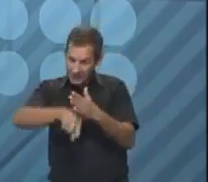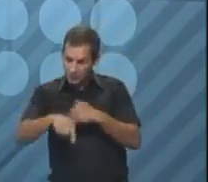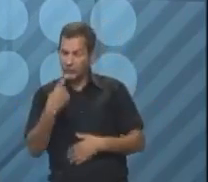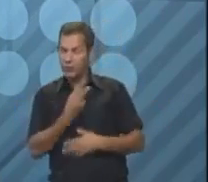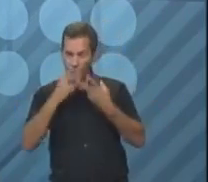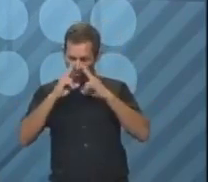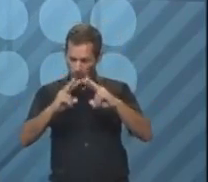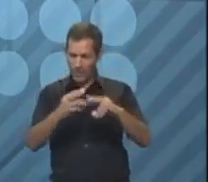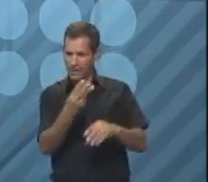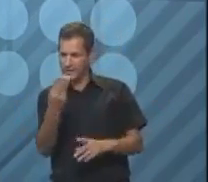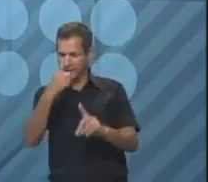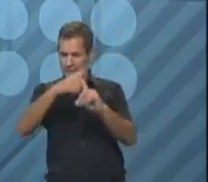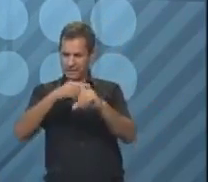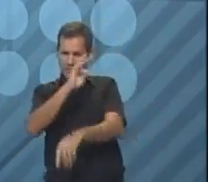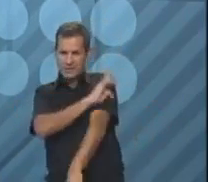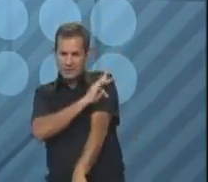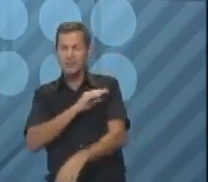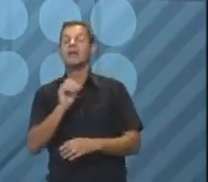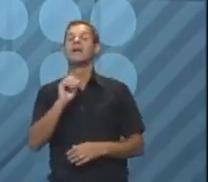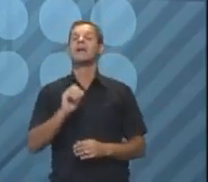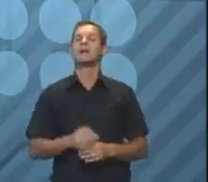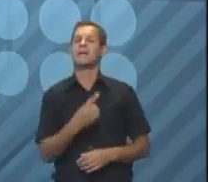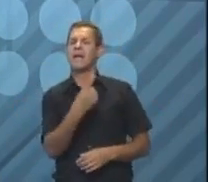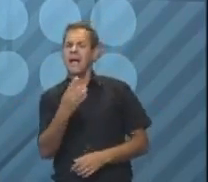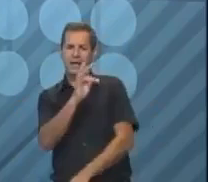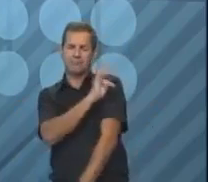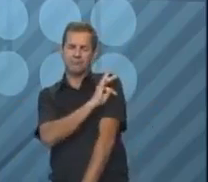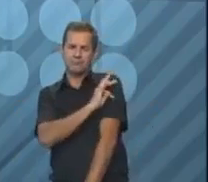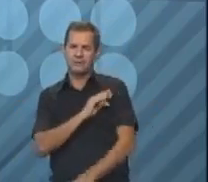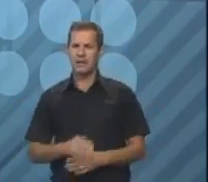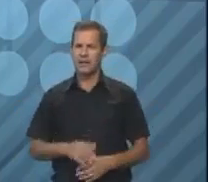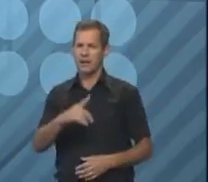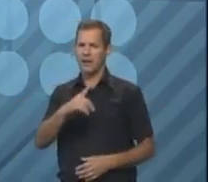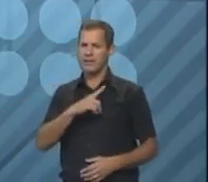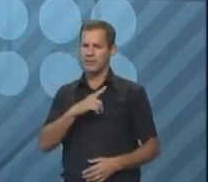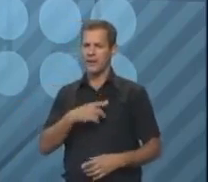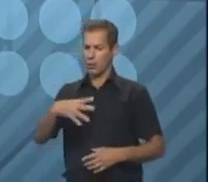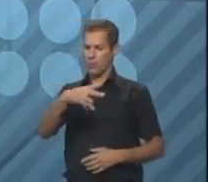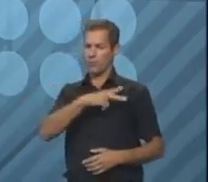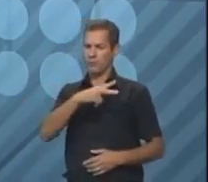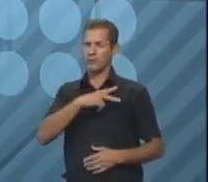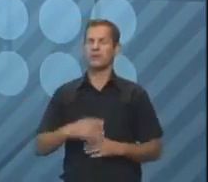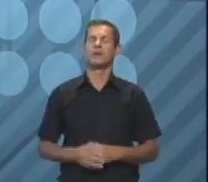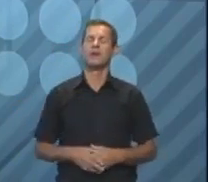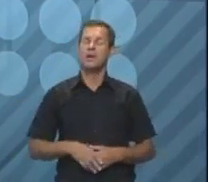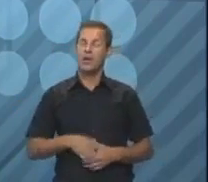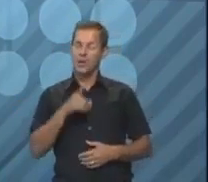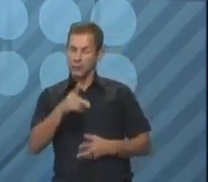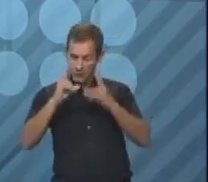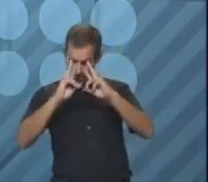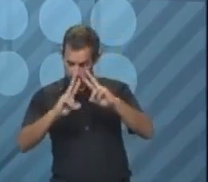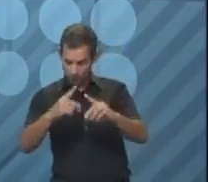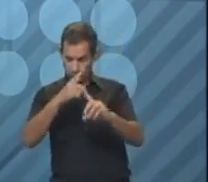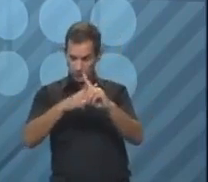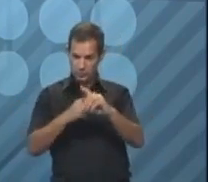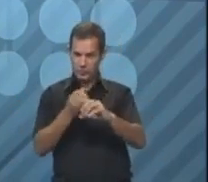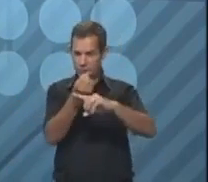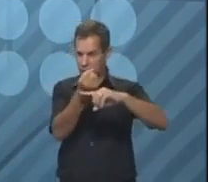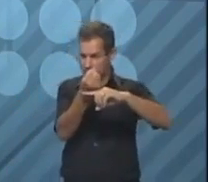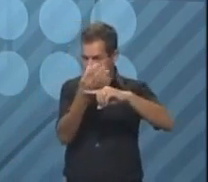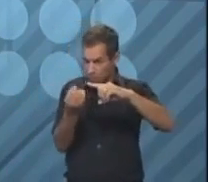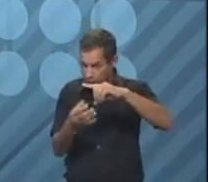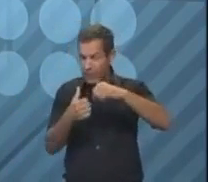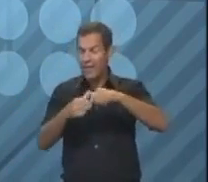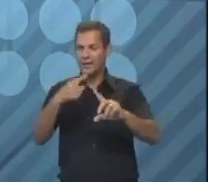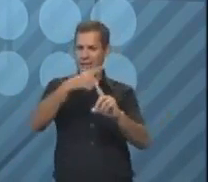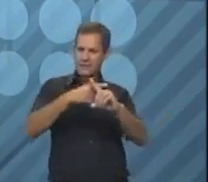Nós vamos ver 3 dessas técnicas, que cada uma dessas técnicas ela tem uma particularidade. Então você vai olhar para o tipo de função,